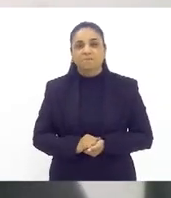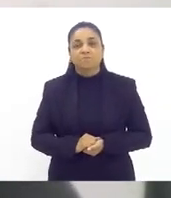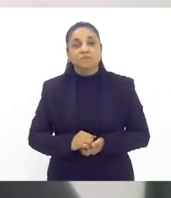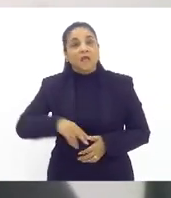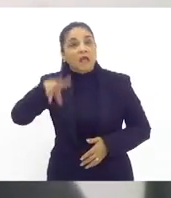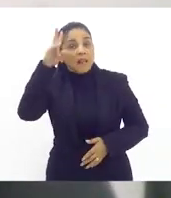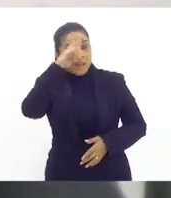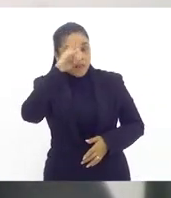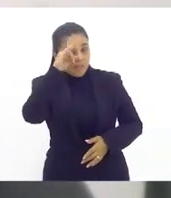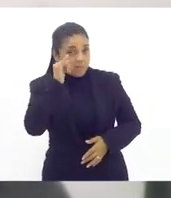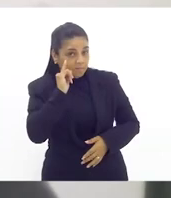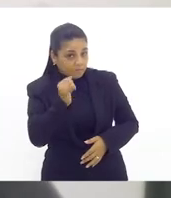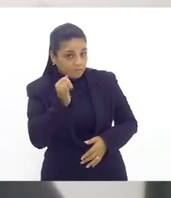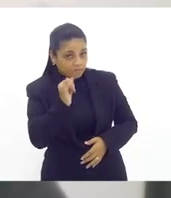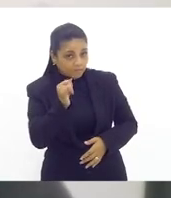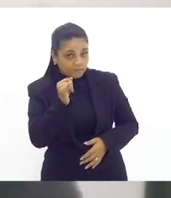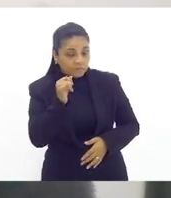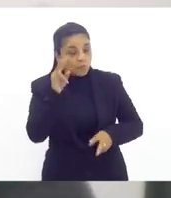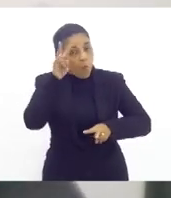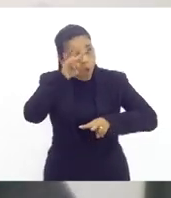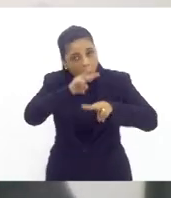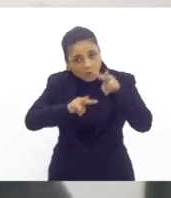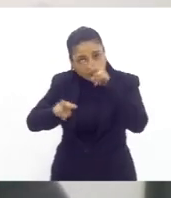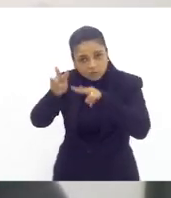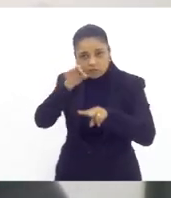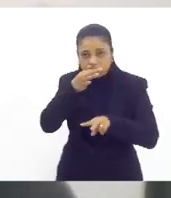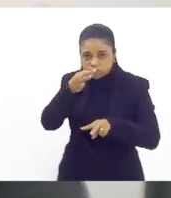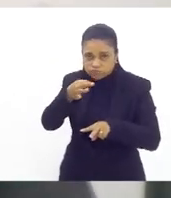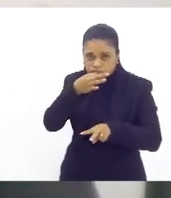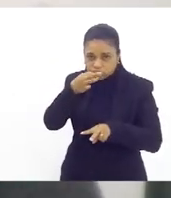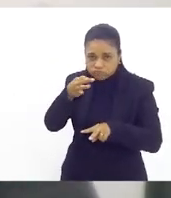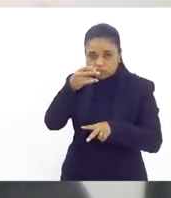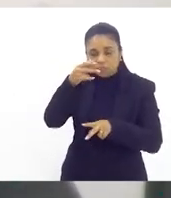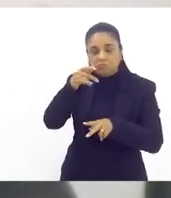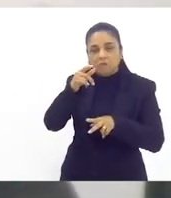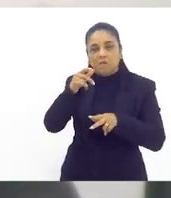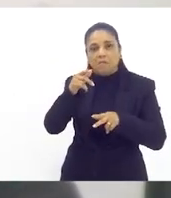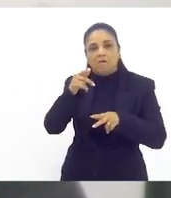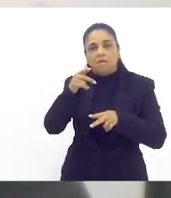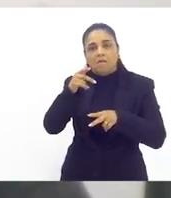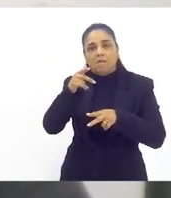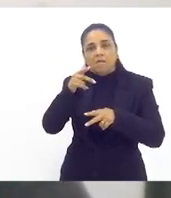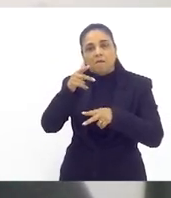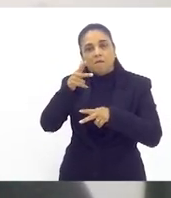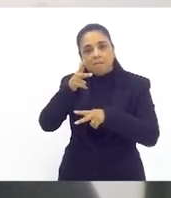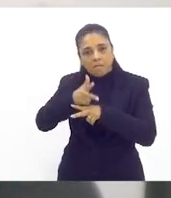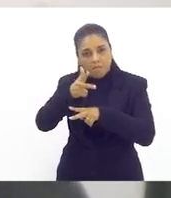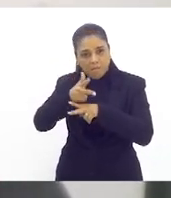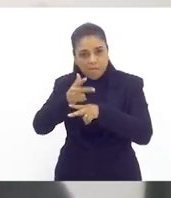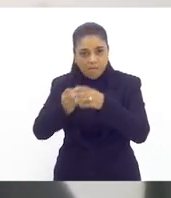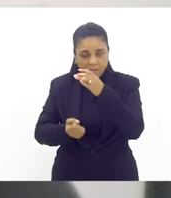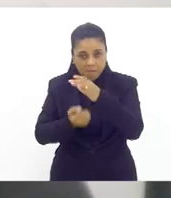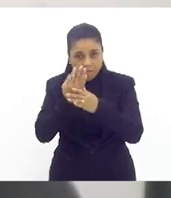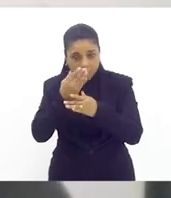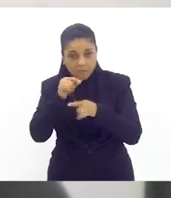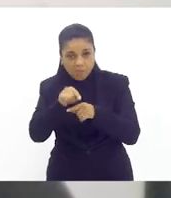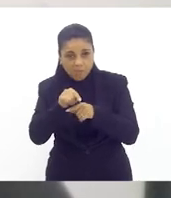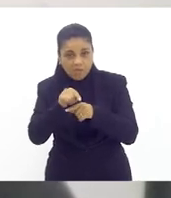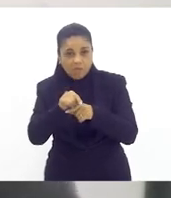lembrar um detalhe no audiovisual produzir audiovisual também vai caber inclusive